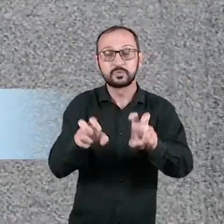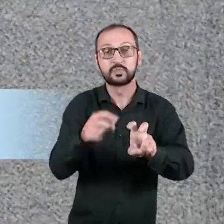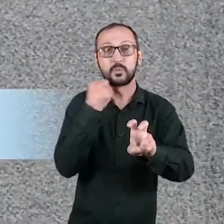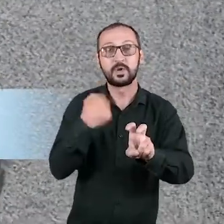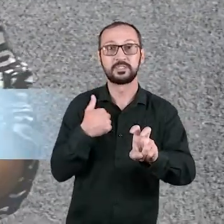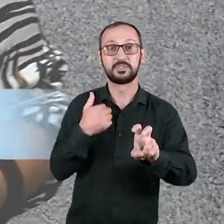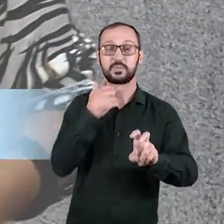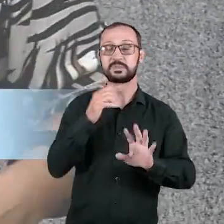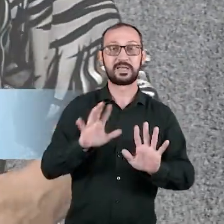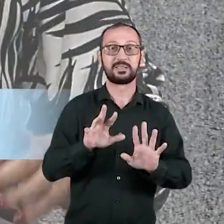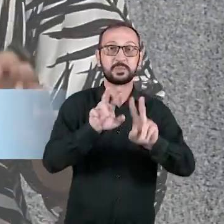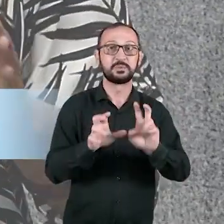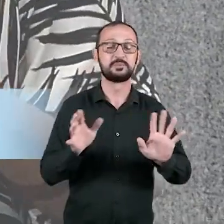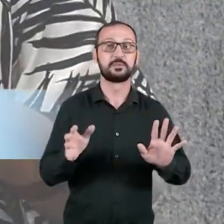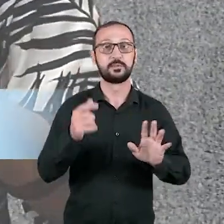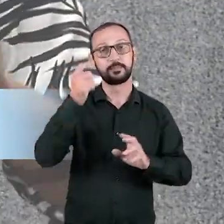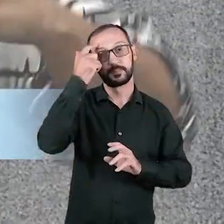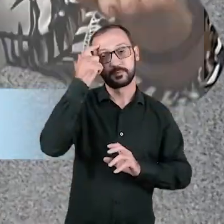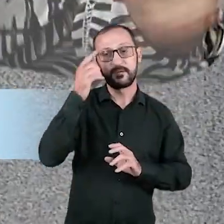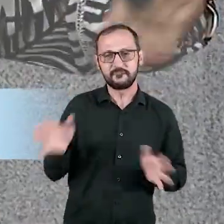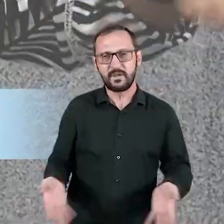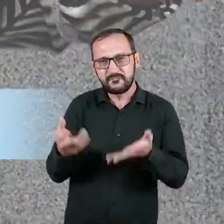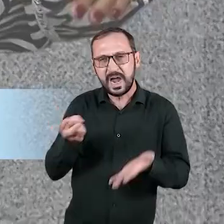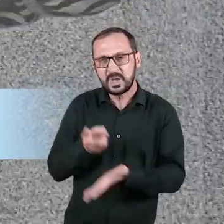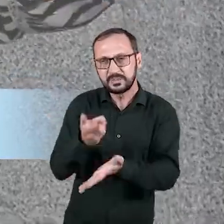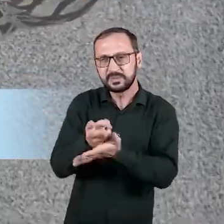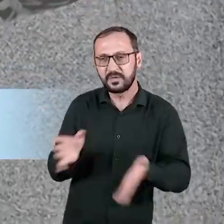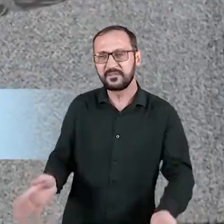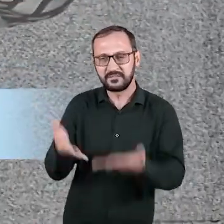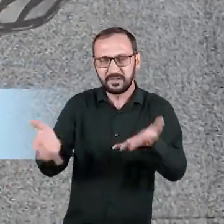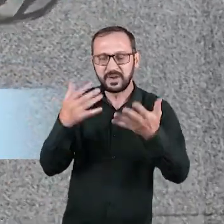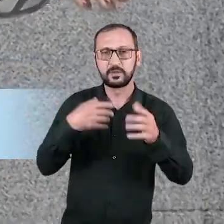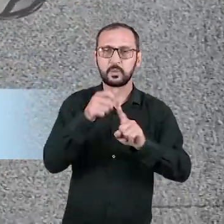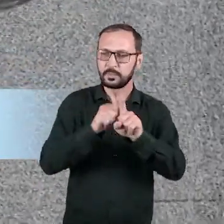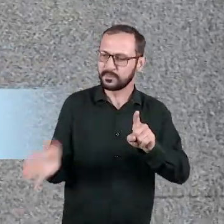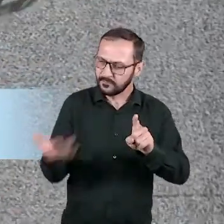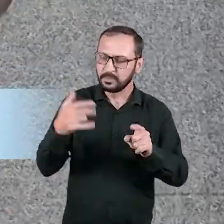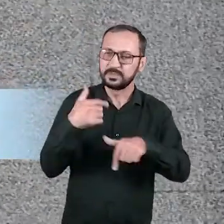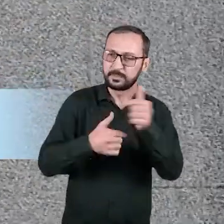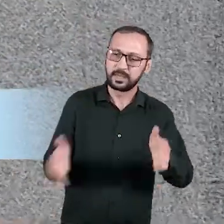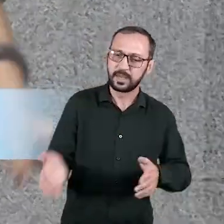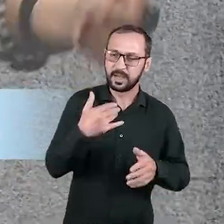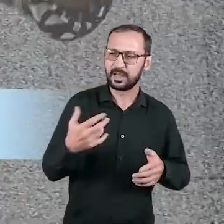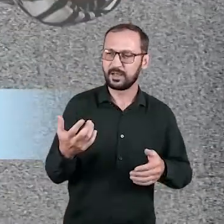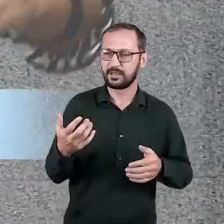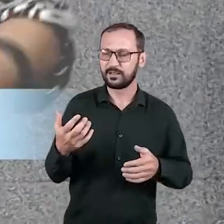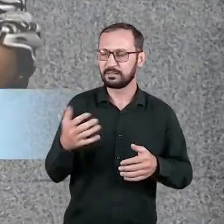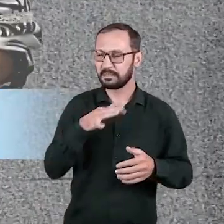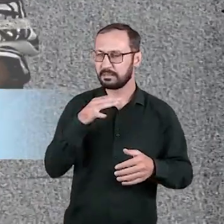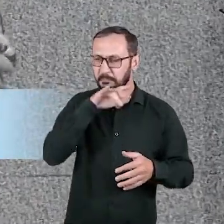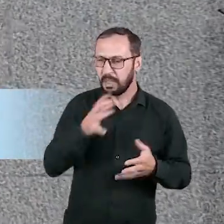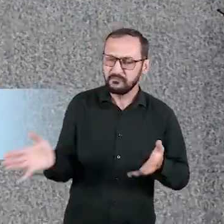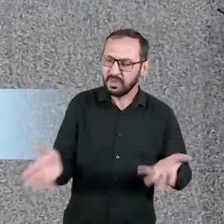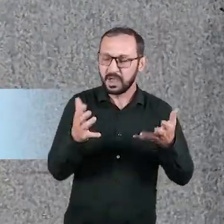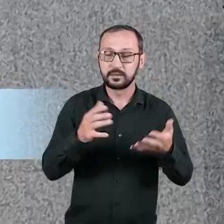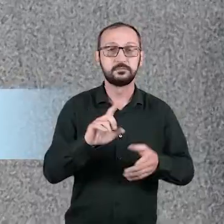morte, de lidar com a morte. E a primeira coisa que a gente pensa é, vamos, bola para frente, né? Dá um mês, vamos trabalhar, você está mal.